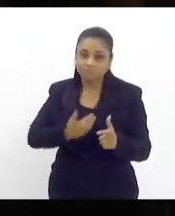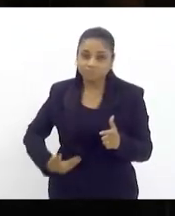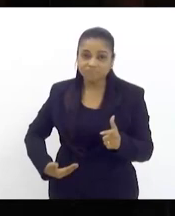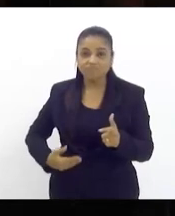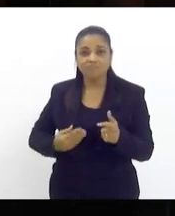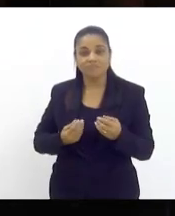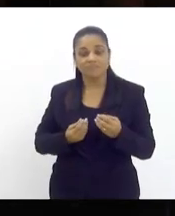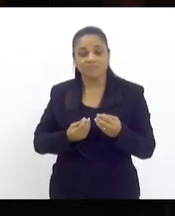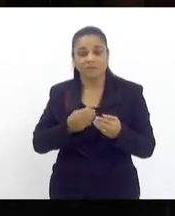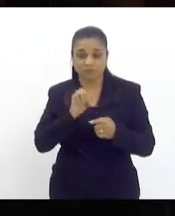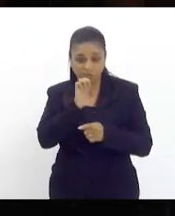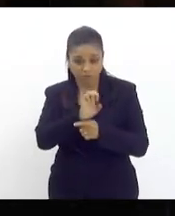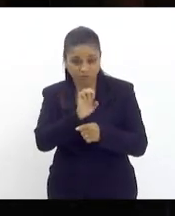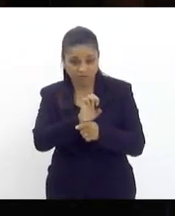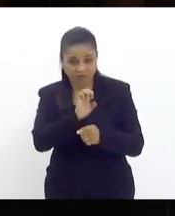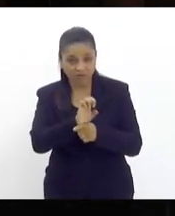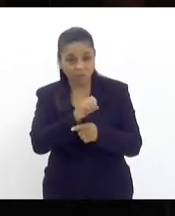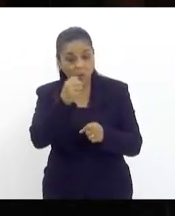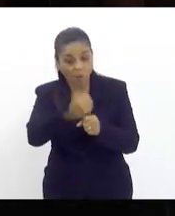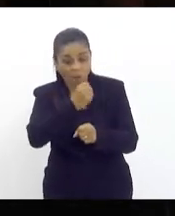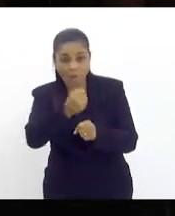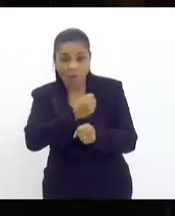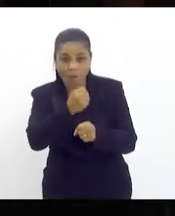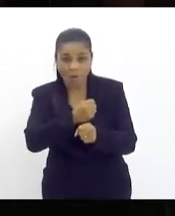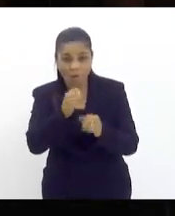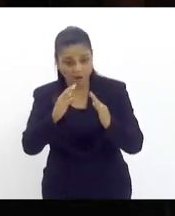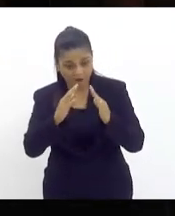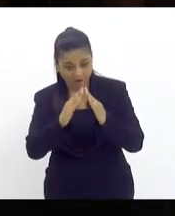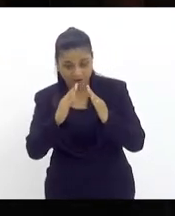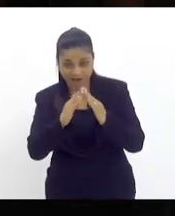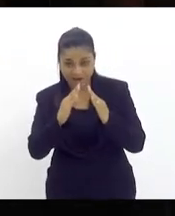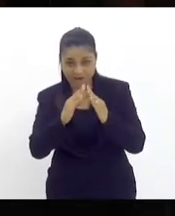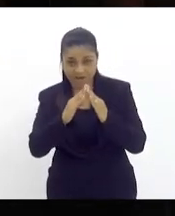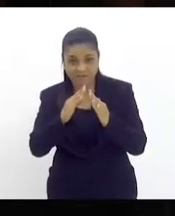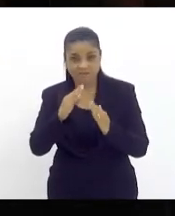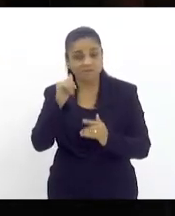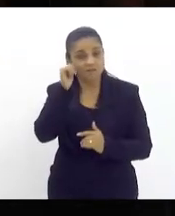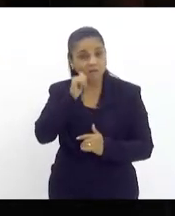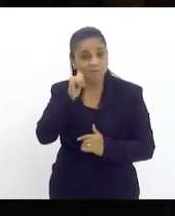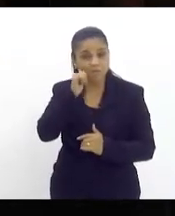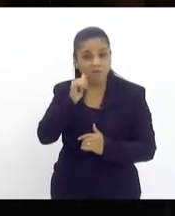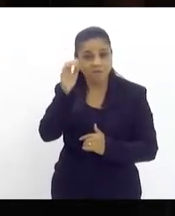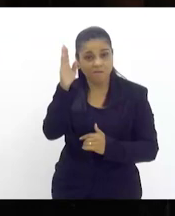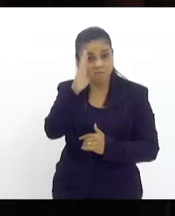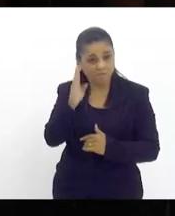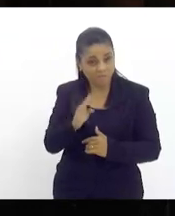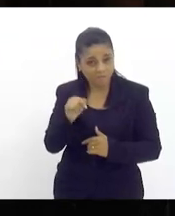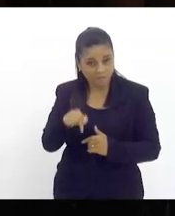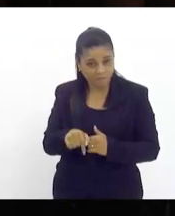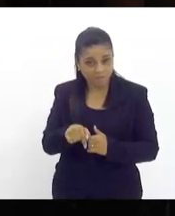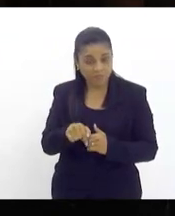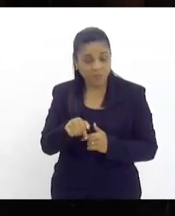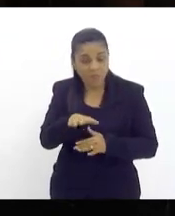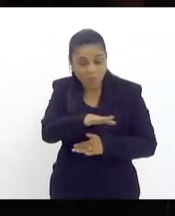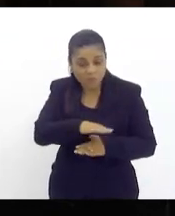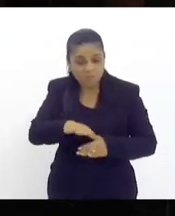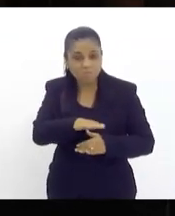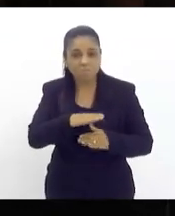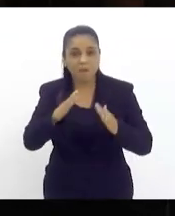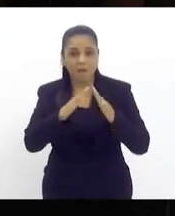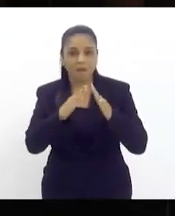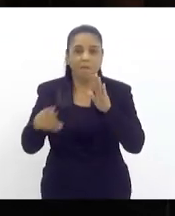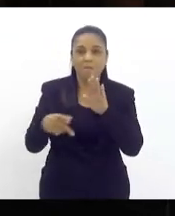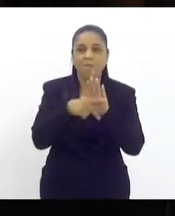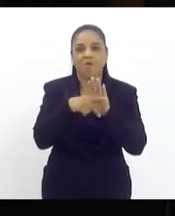uma das prerrogativas para a construção da casa da mulher brasileira é justamente ter um espaço físico que